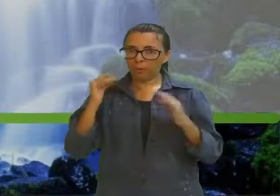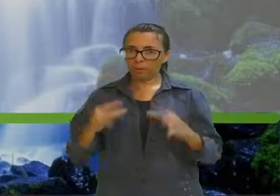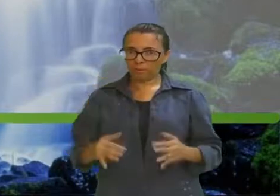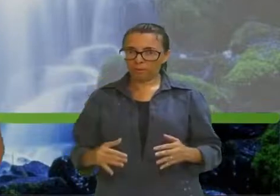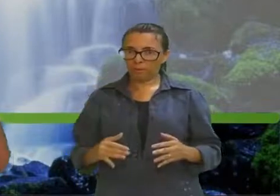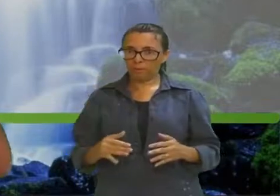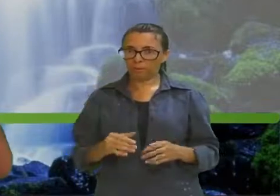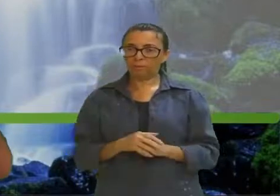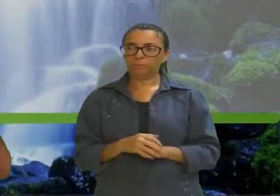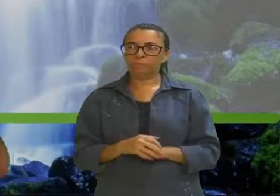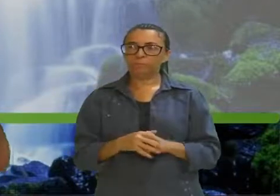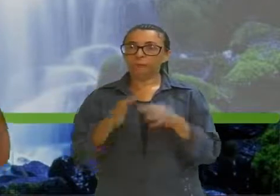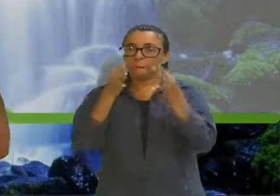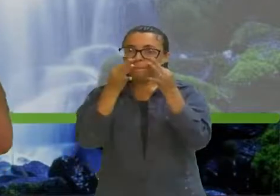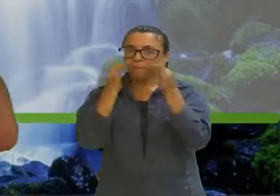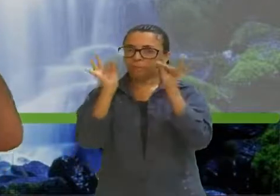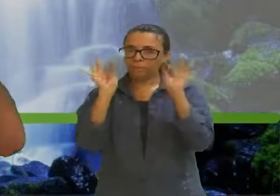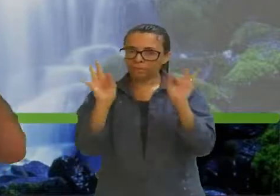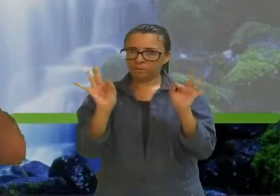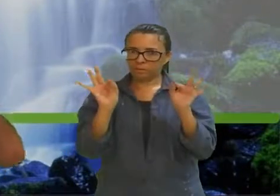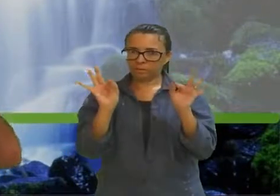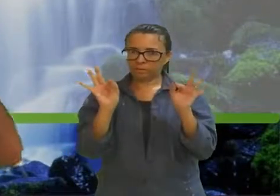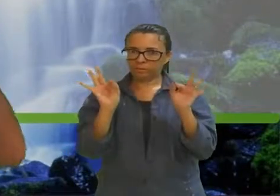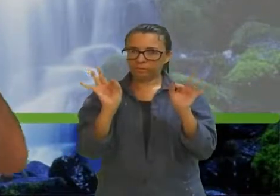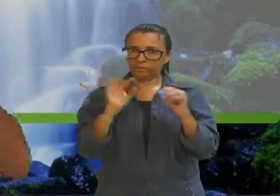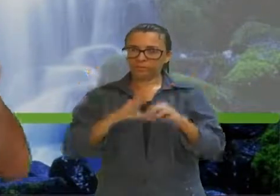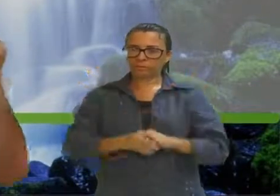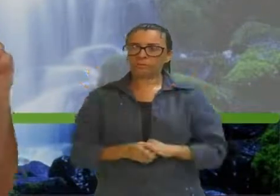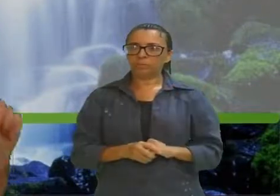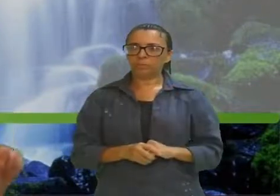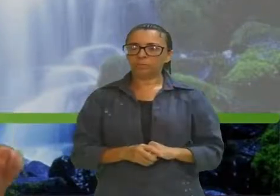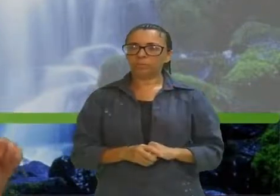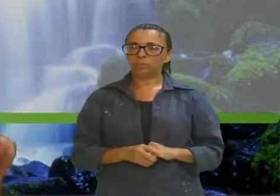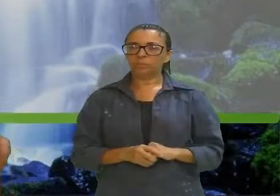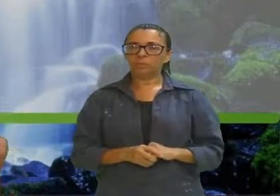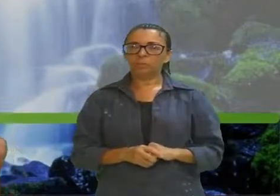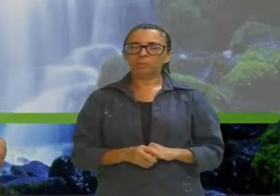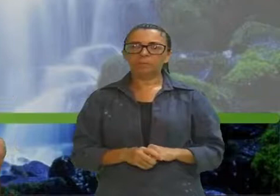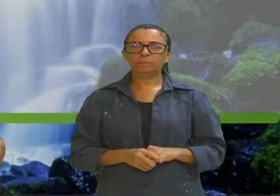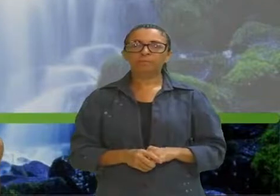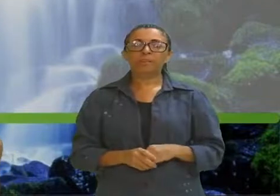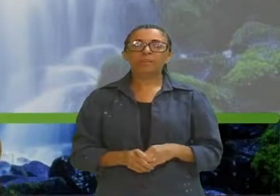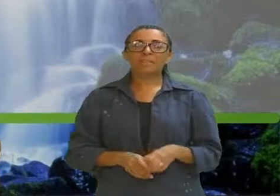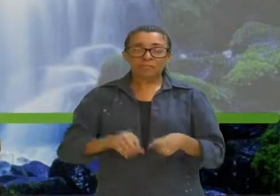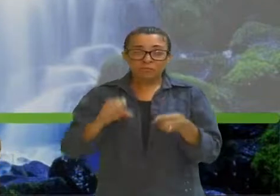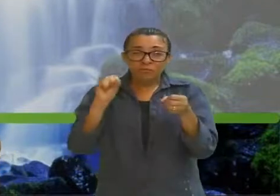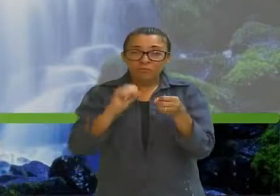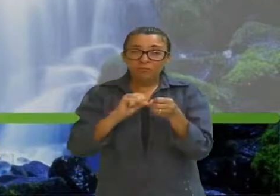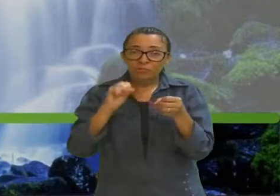fazer, executar a vontade de Deus em nossas vidas. Eu não estou dizendo